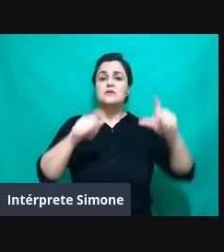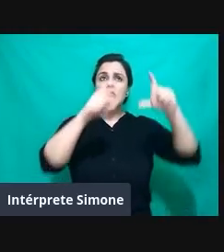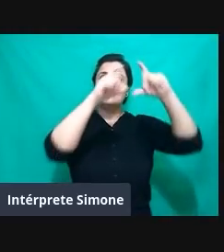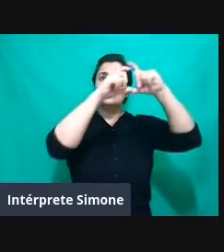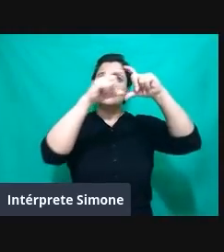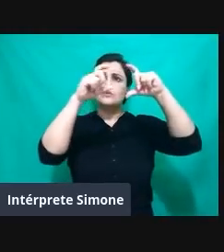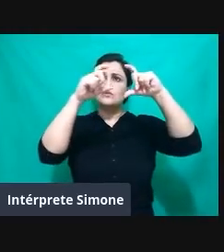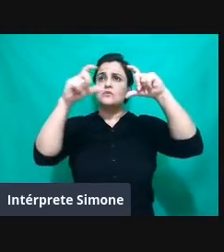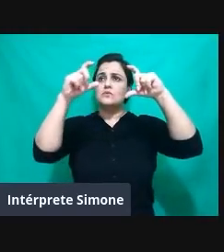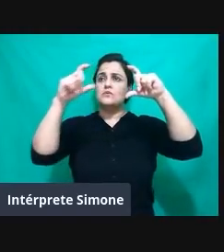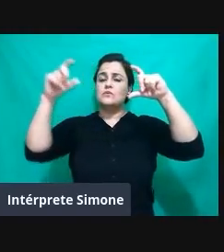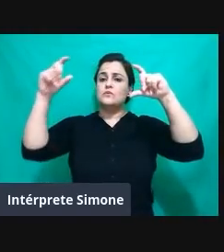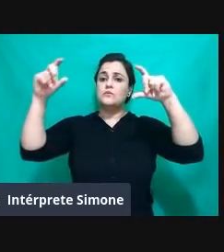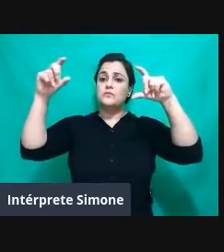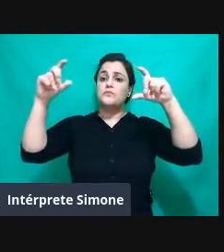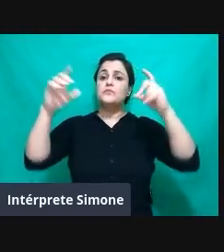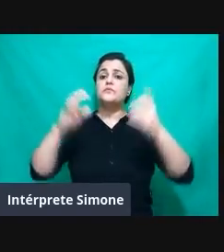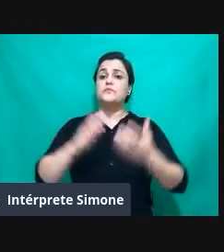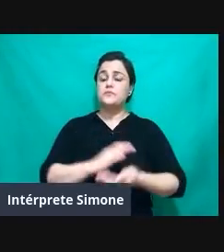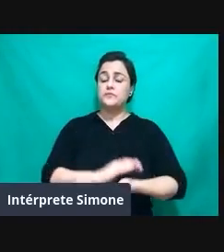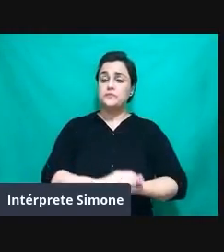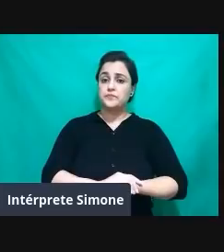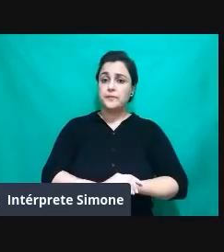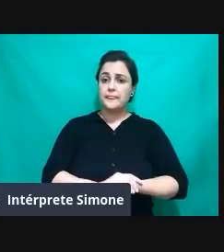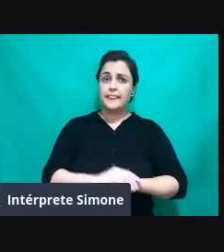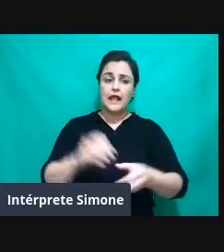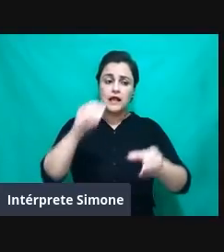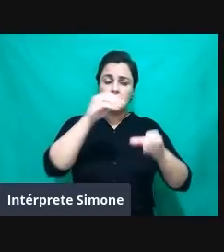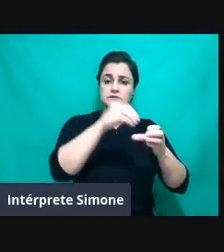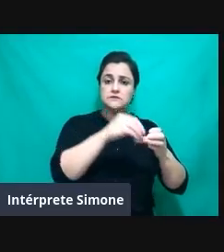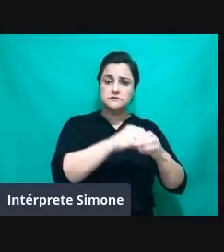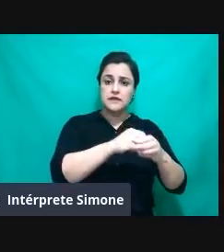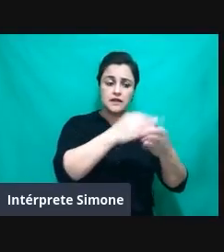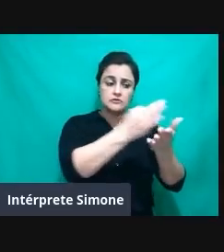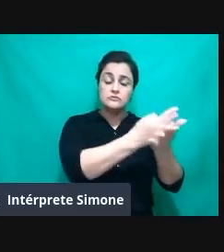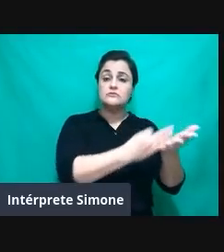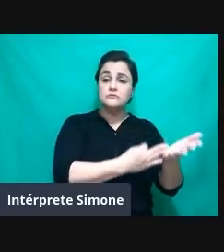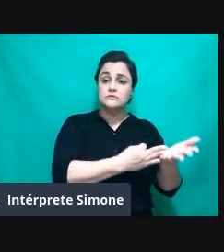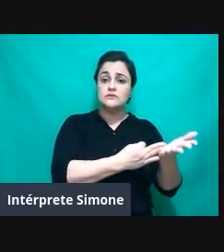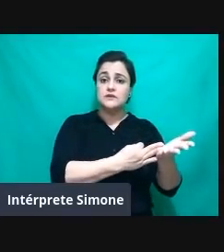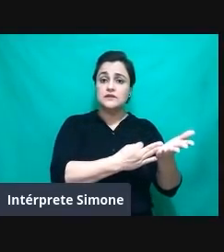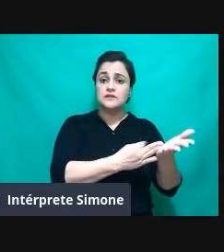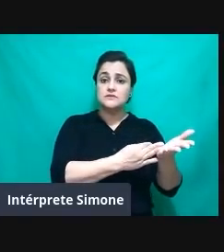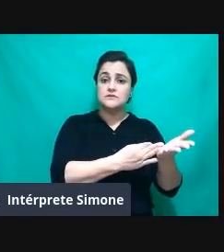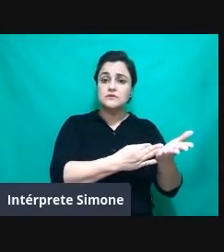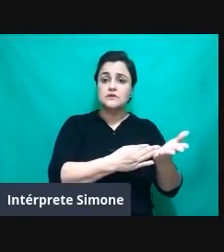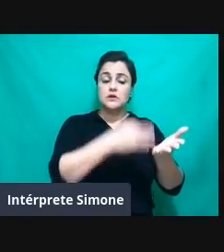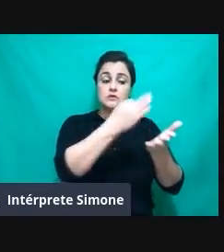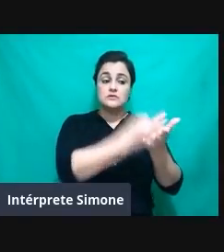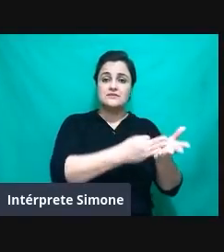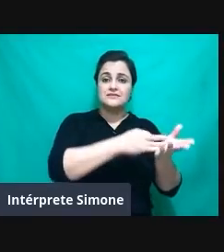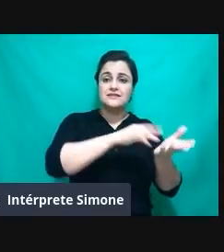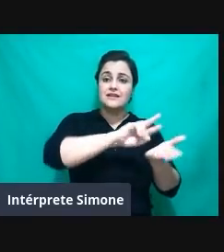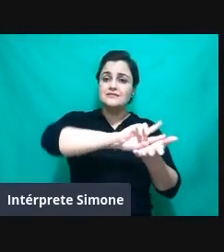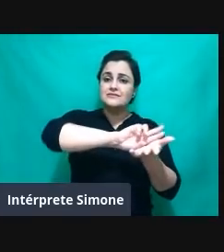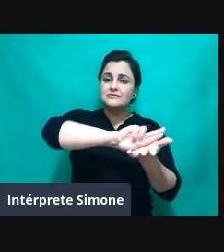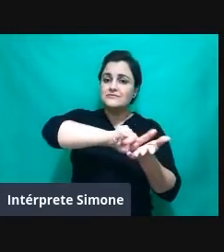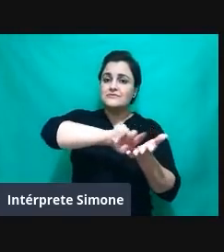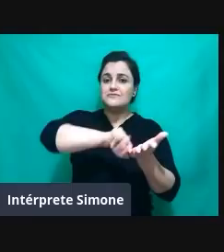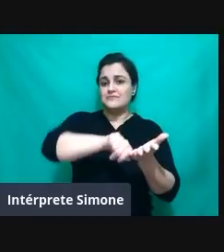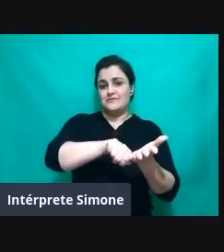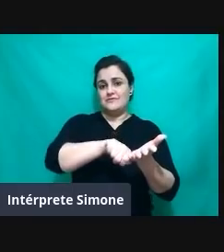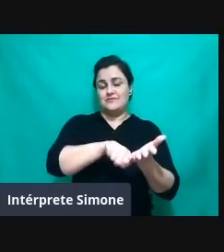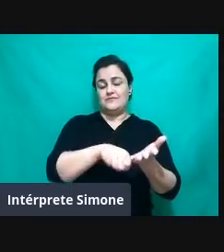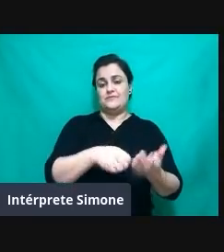isso é analisado aí nessa questão linguística e semiótica. Principalmente, nós vamos falar um